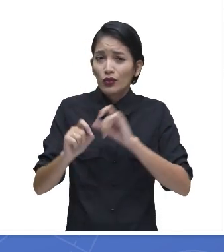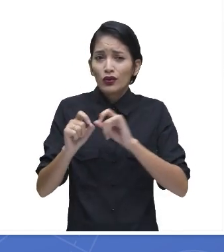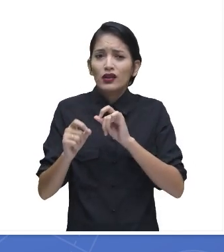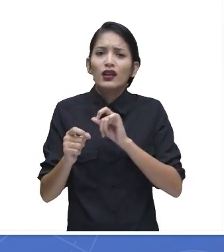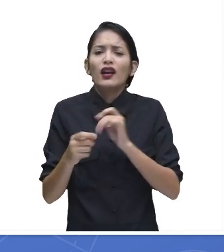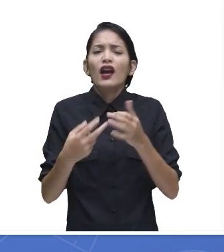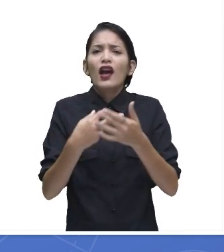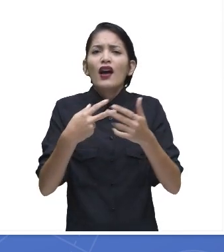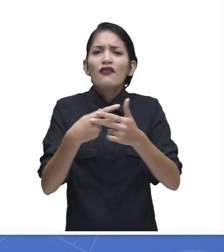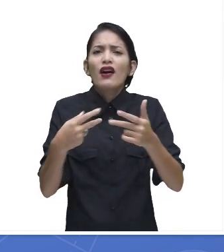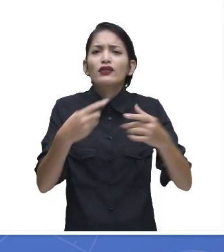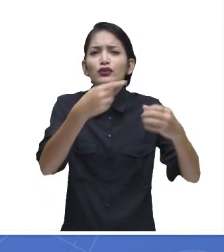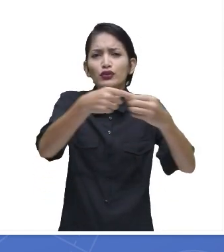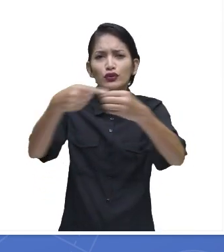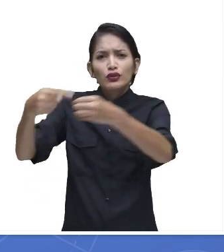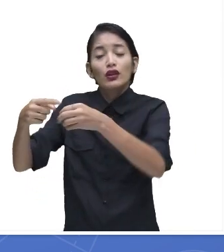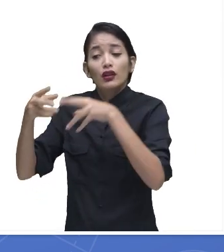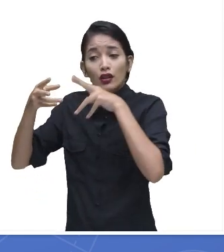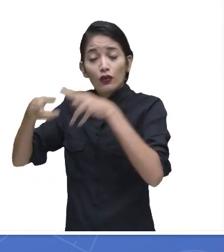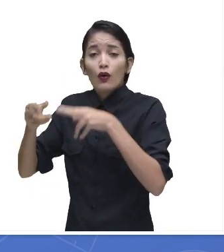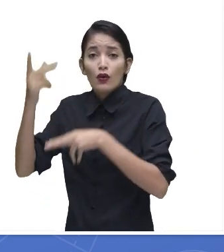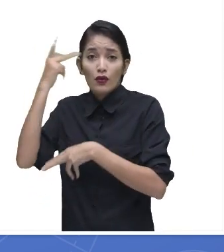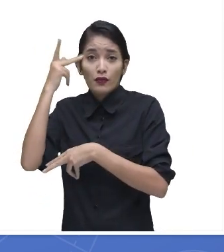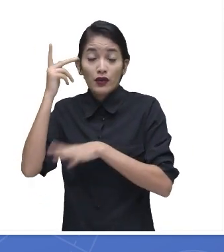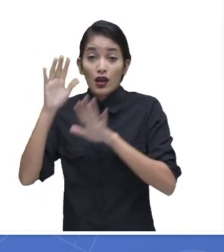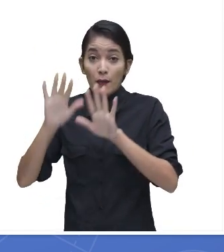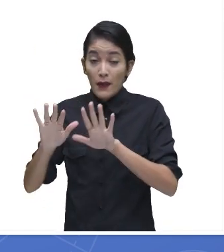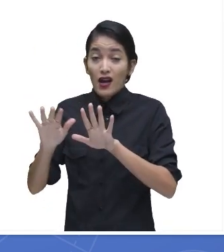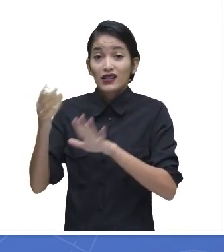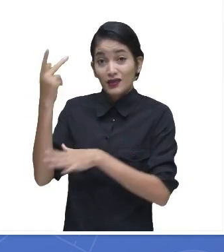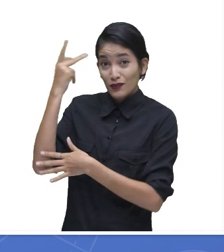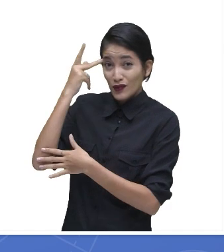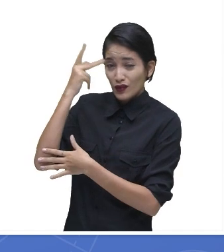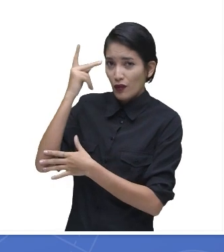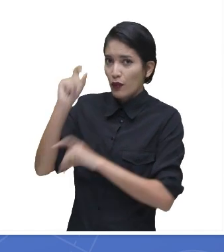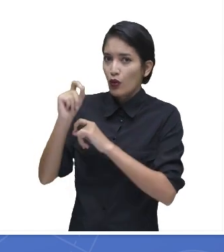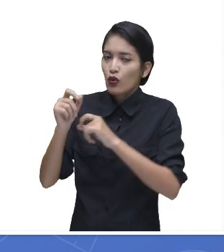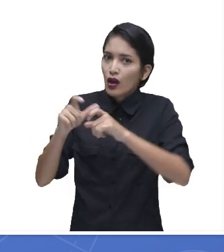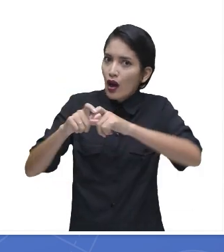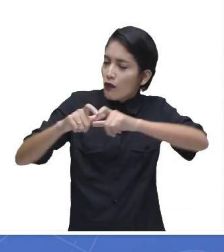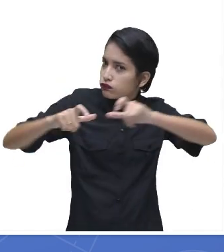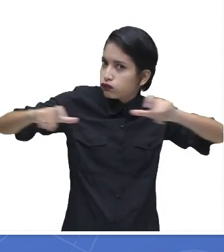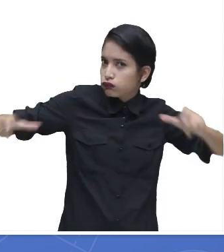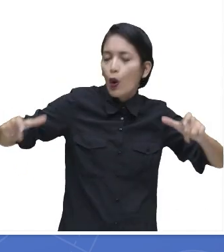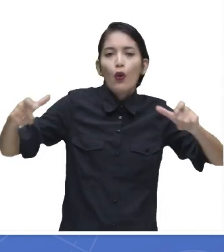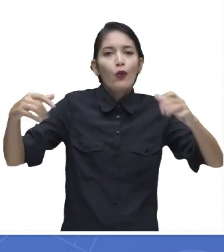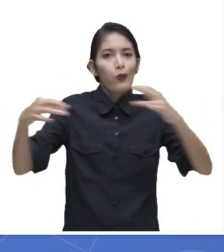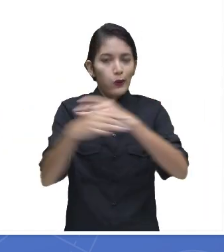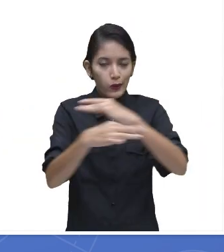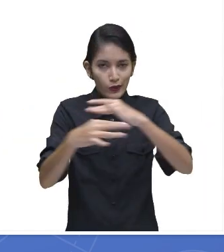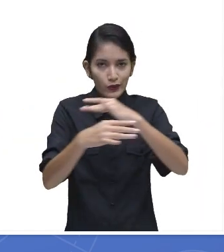vários municípios, como no caso de São Paulo, né? Na verdade, a cidade de São Paulo é a grande metrópole, né?